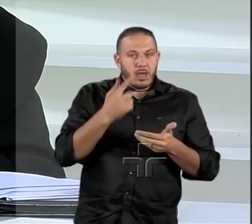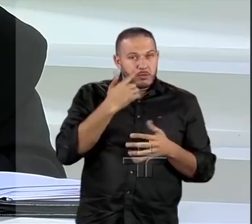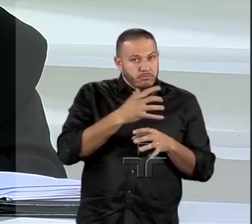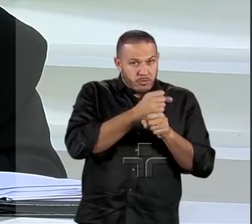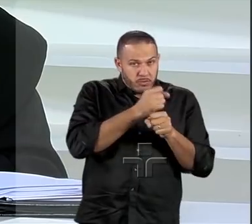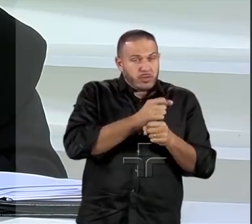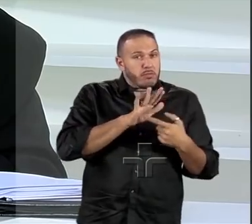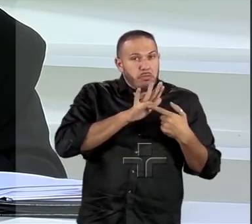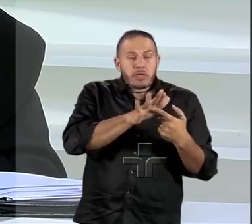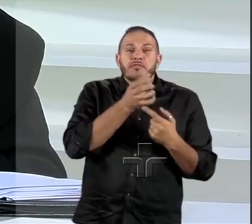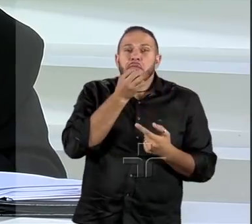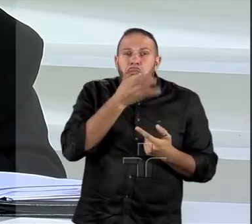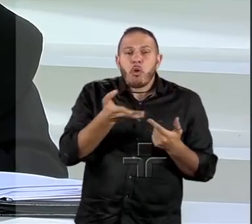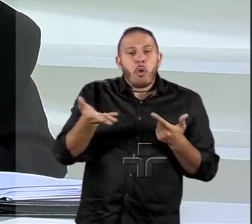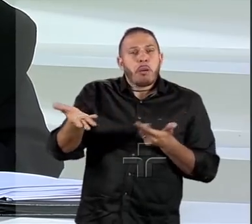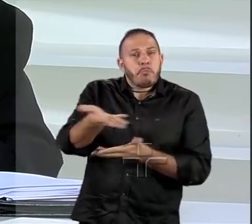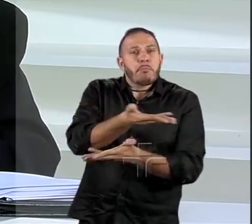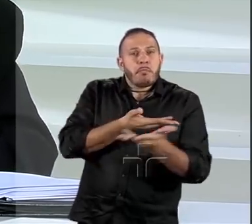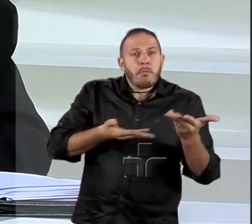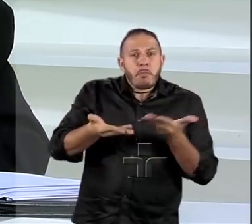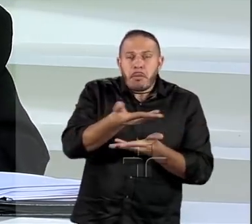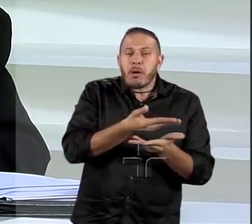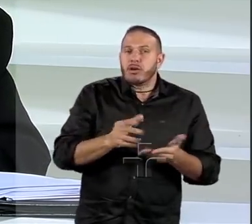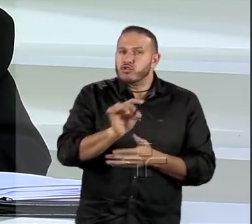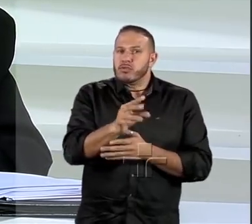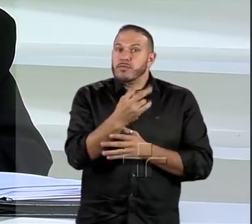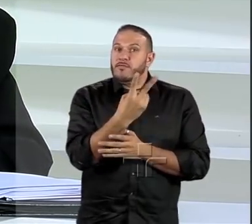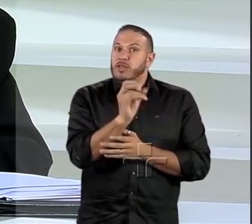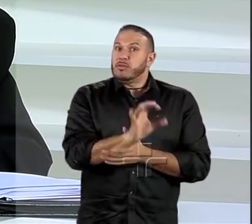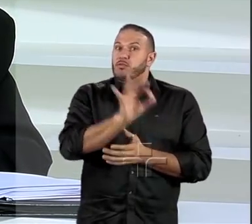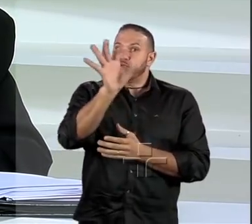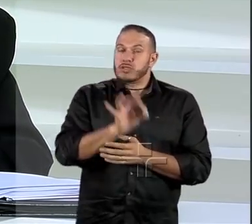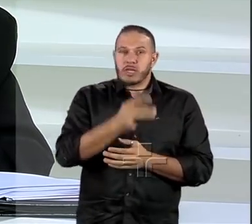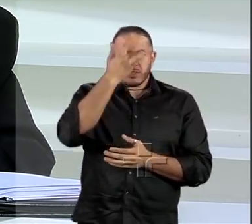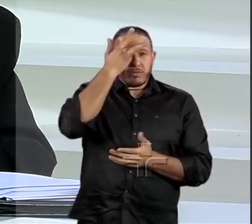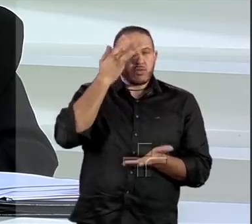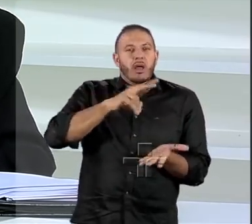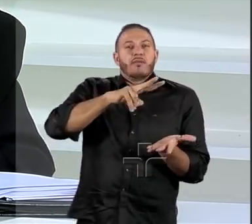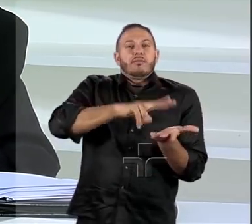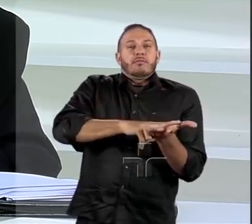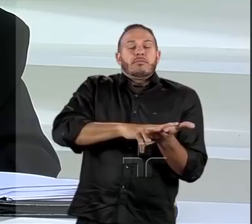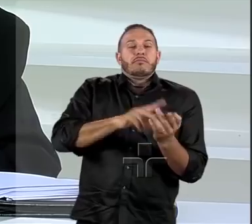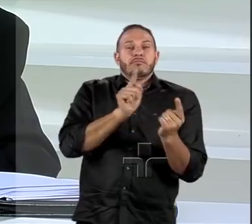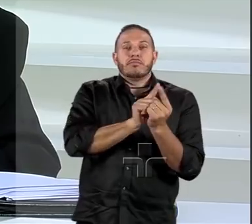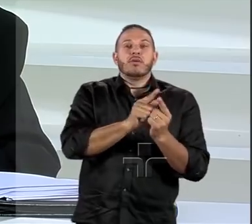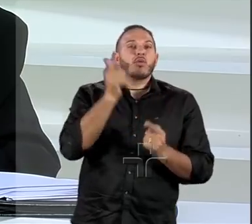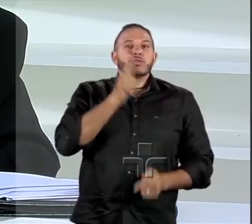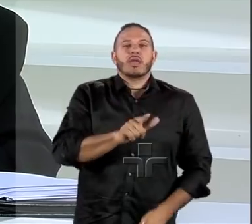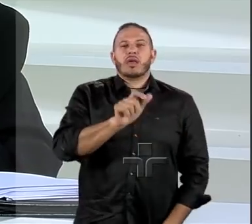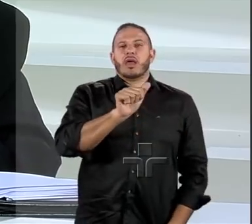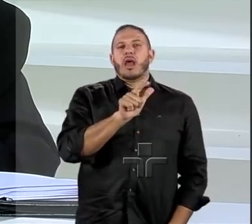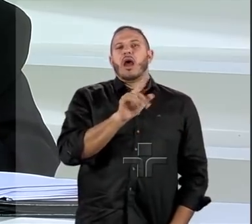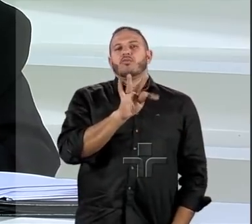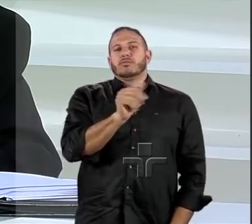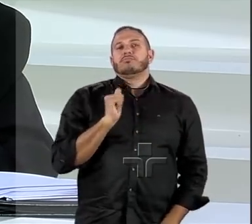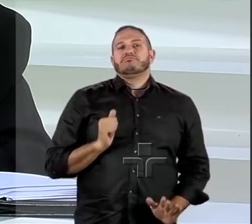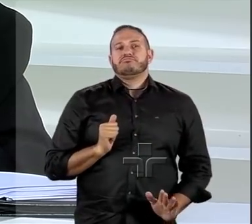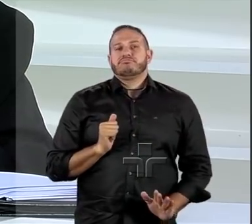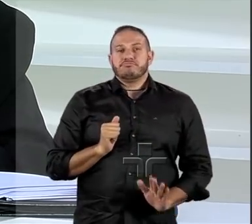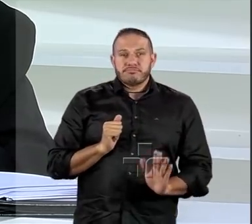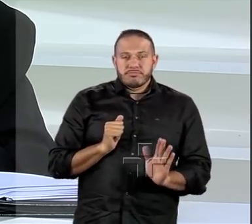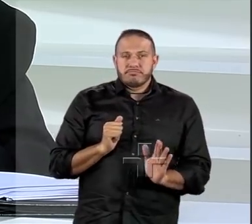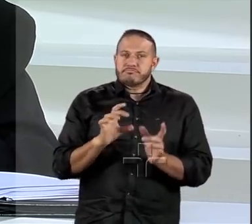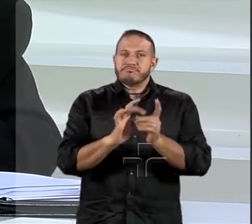boa integração, apenas 20% dos pacientes chegariam até a alta. Então, vejam